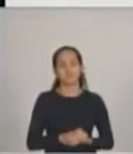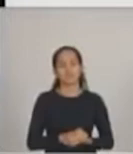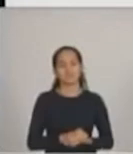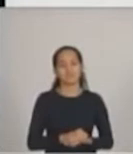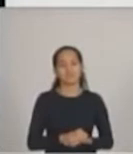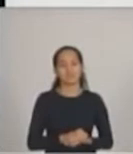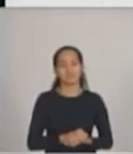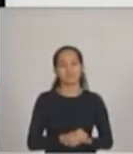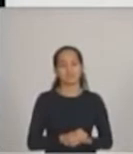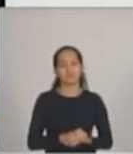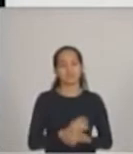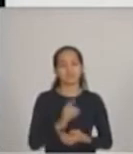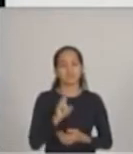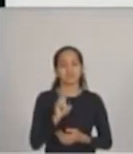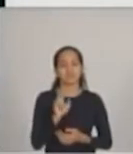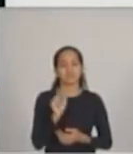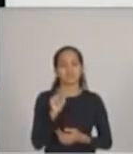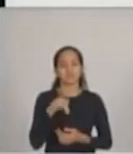Deputado Vandinho.